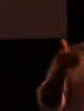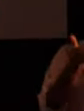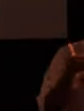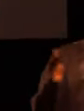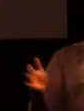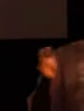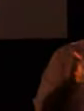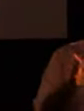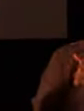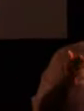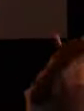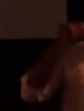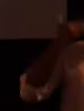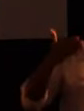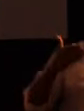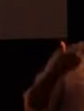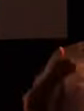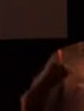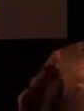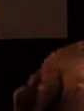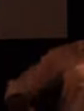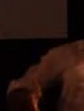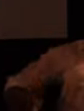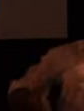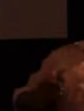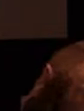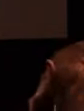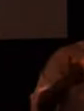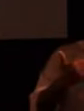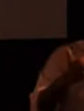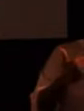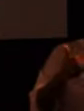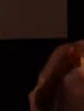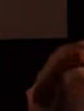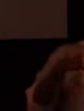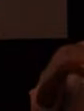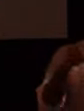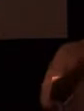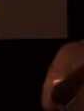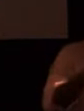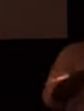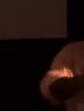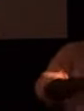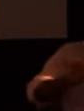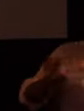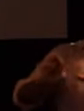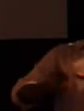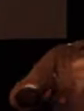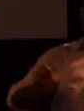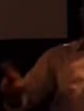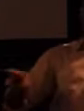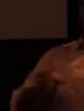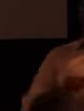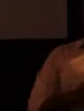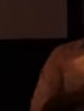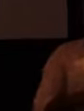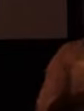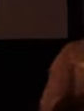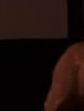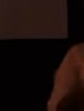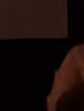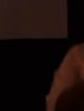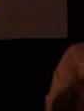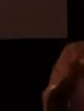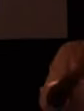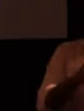recuo de fundo, existem regras diferenciadas dentro da lei para esses recuos. Regras diferenciadas porque a gente